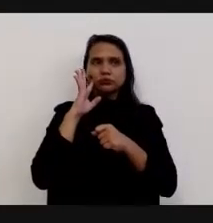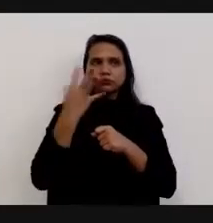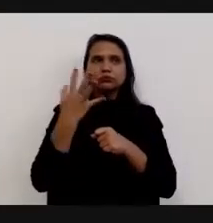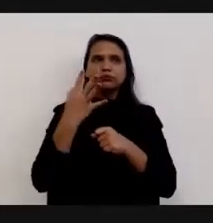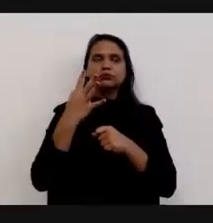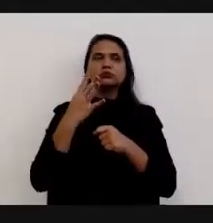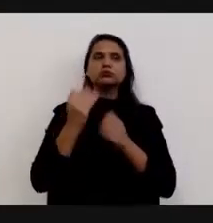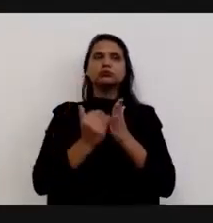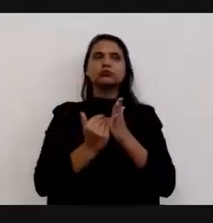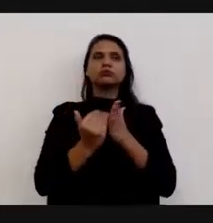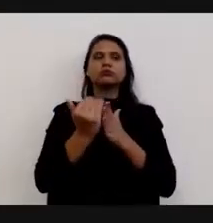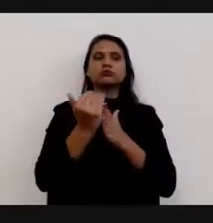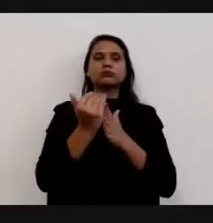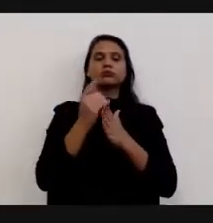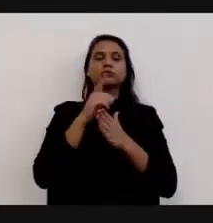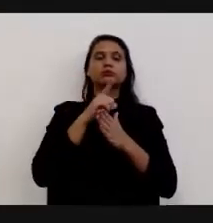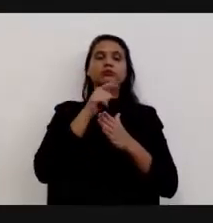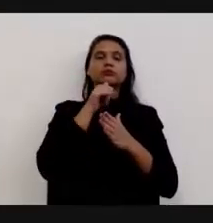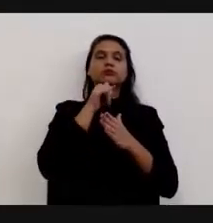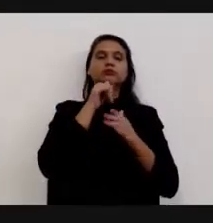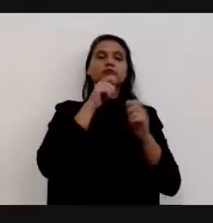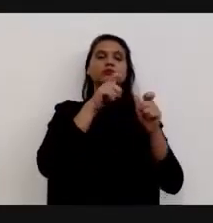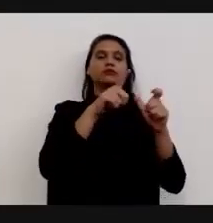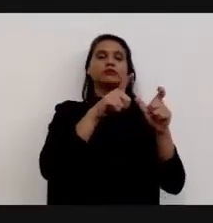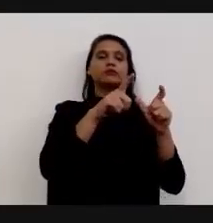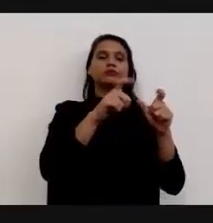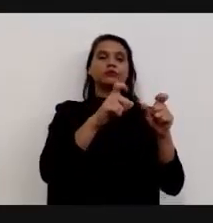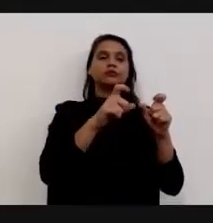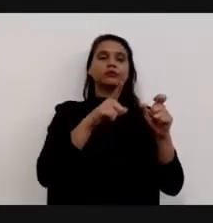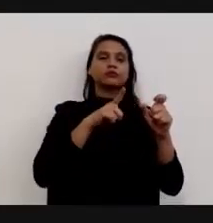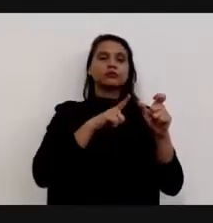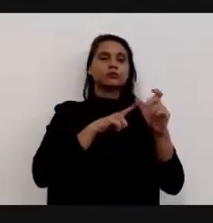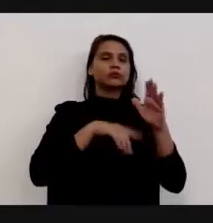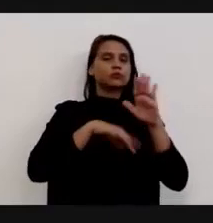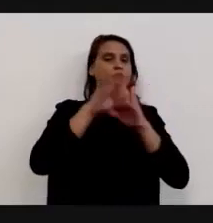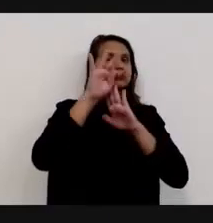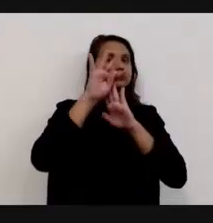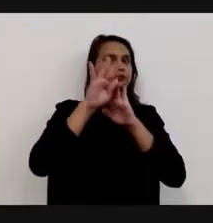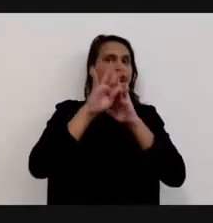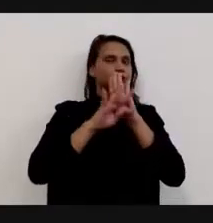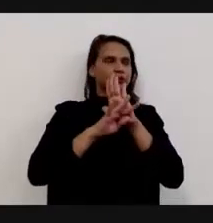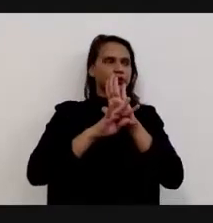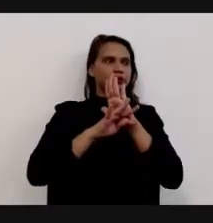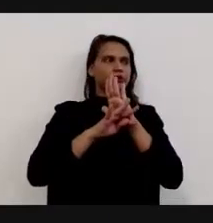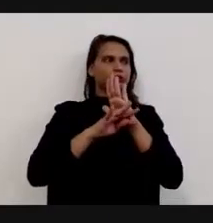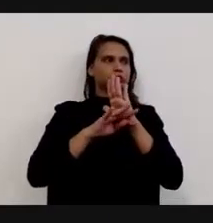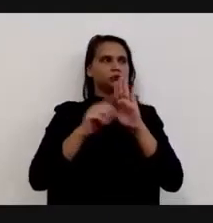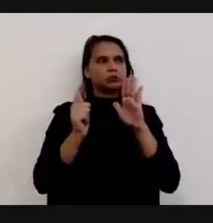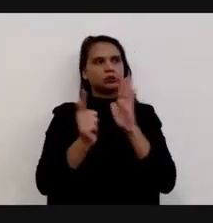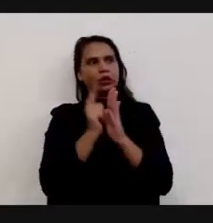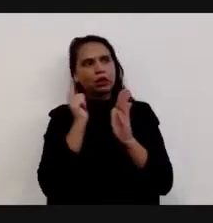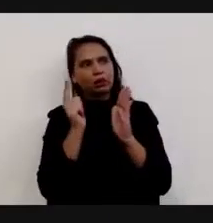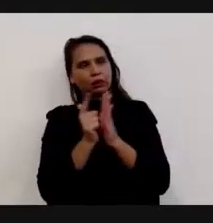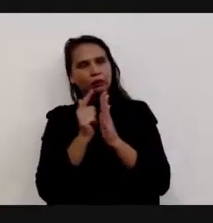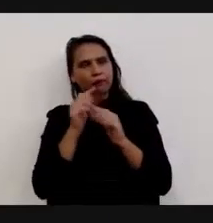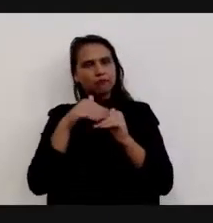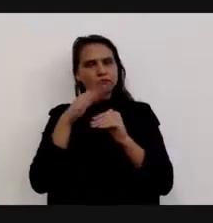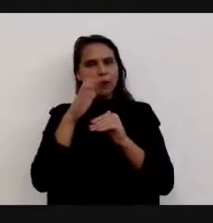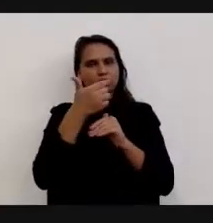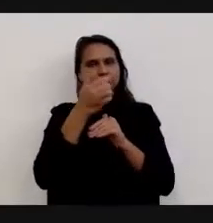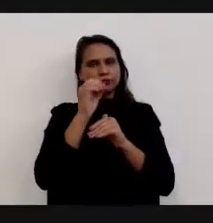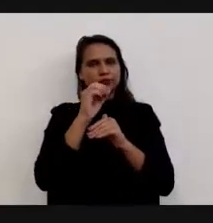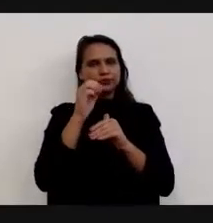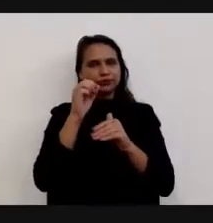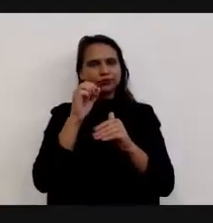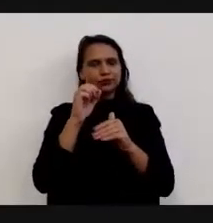nível. Esse QR Code ele leva você para um texto mais amplo, de umas 20 páginas sobre isso que eu falei. Eu quis